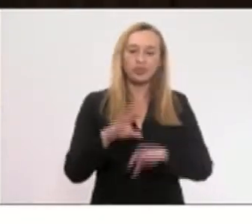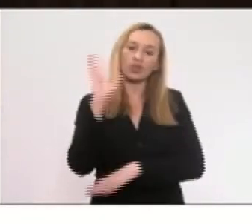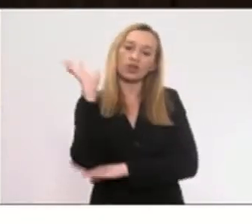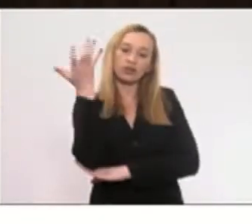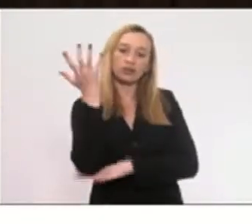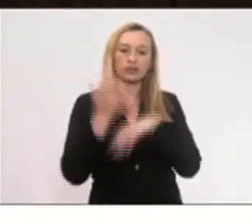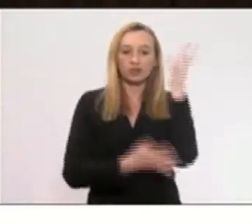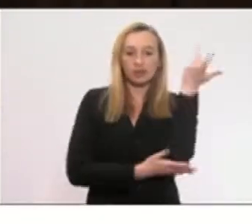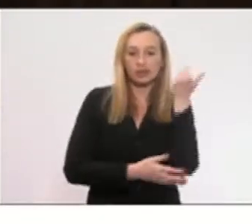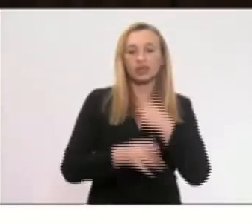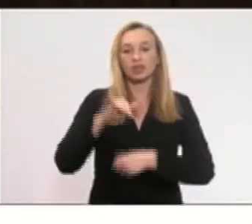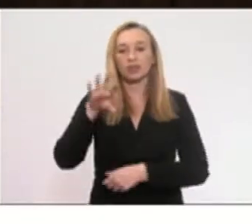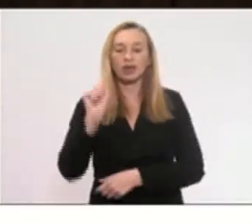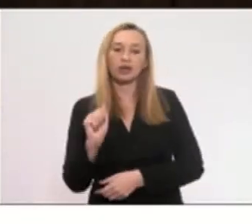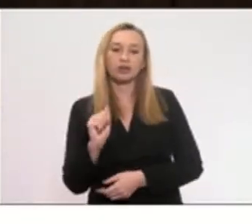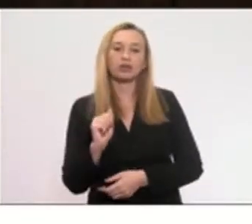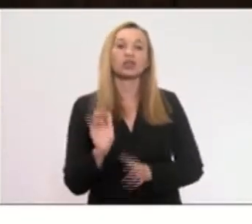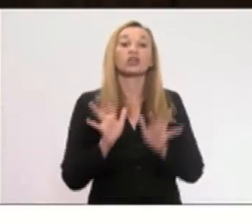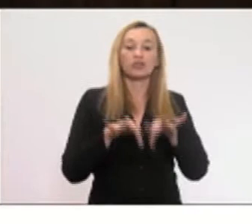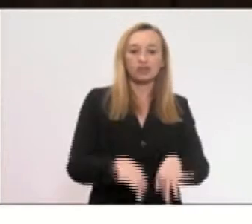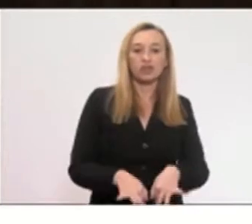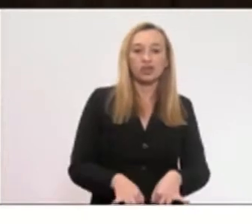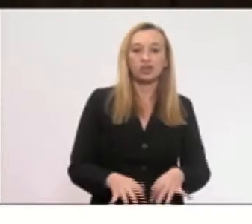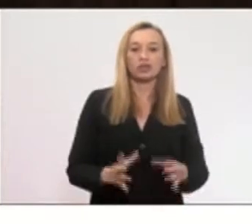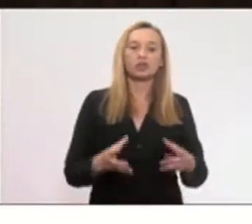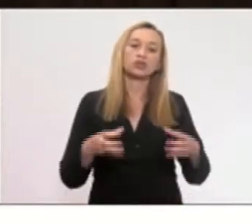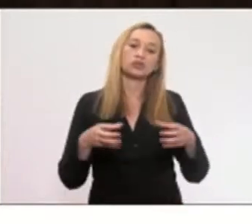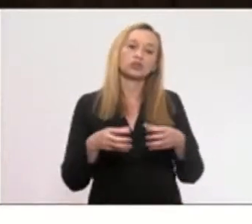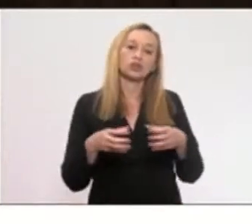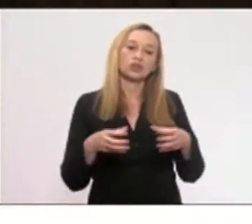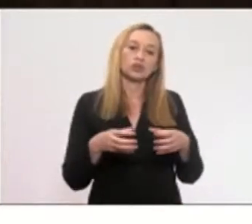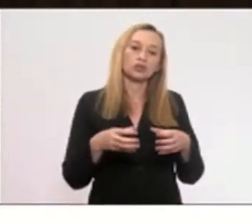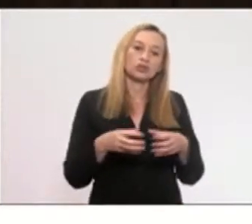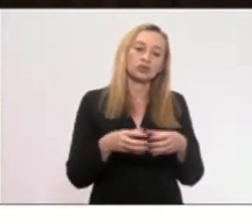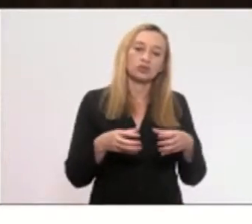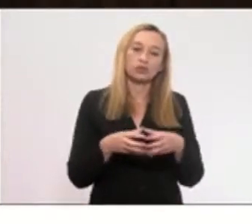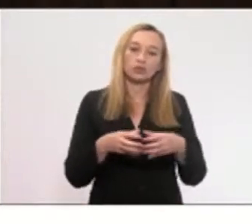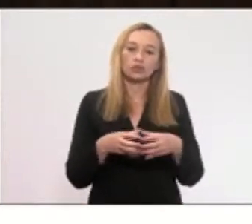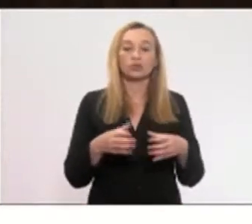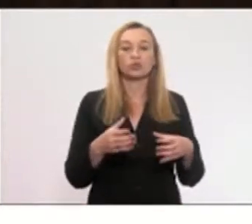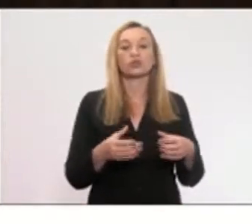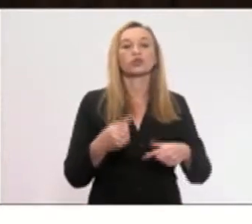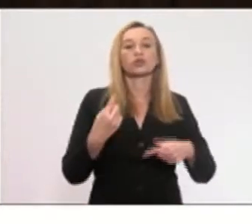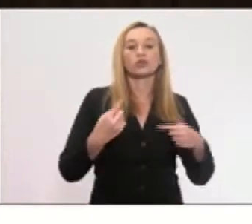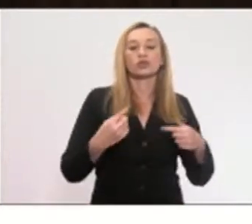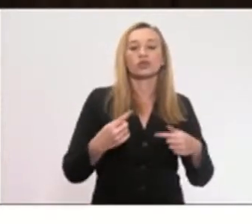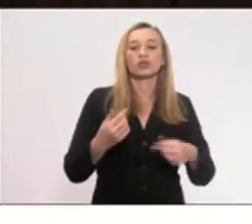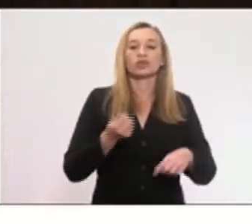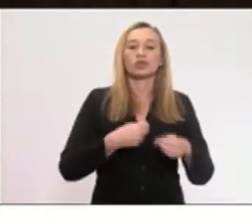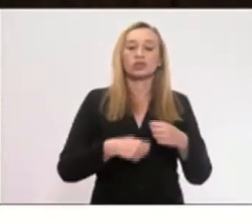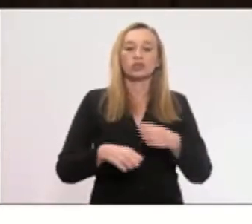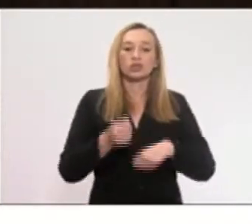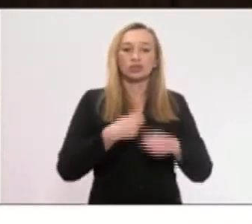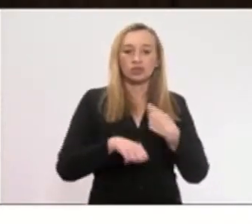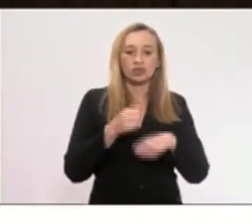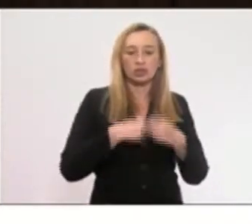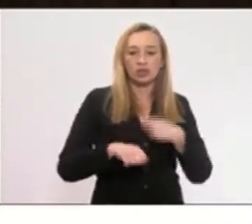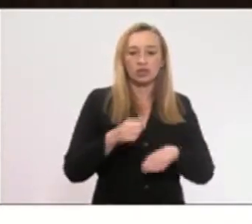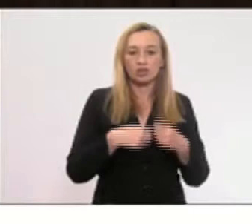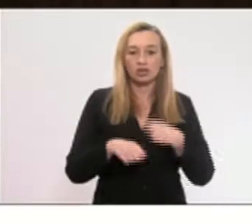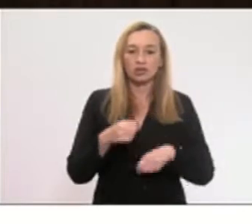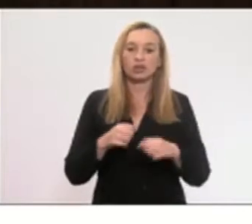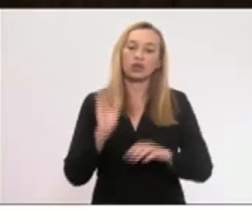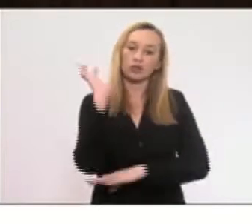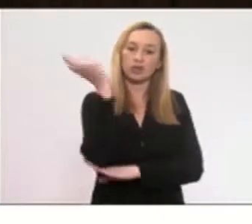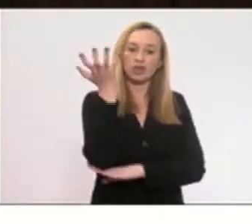Ambiente, do IBAMA, fim do órgão gestor da política ambiental, fim do Programa Nacional de Escolas